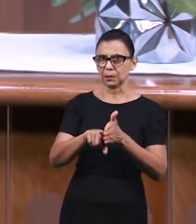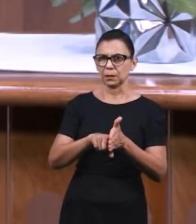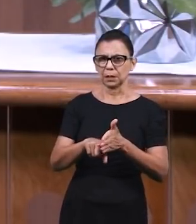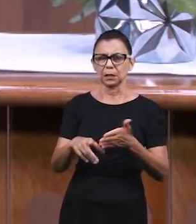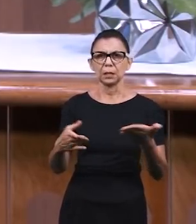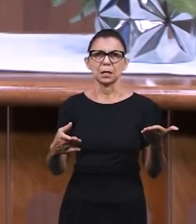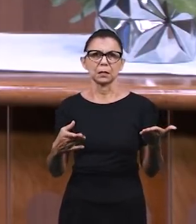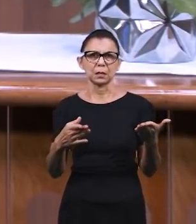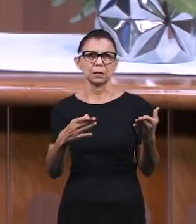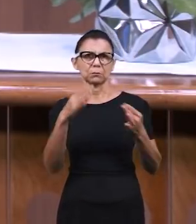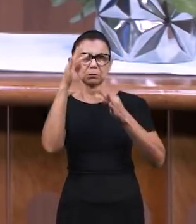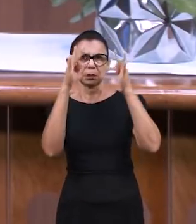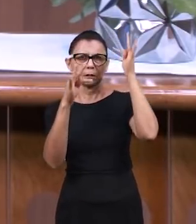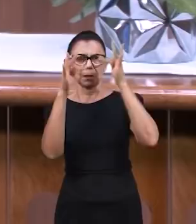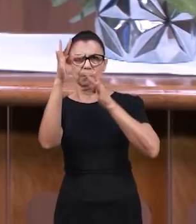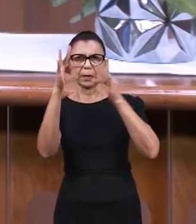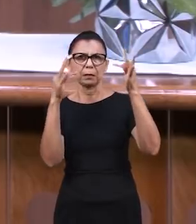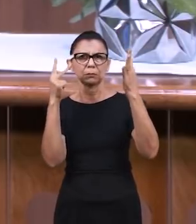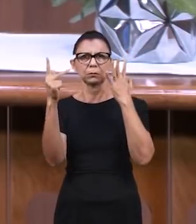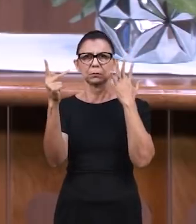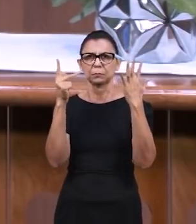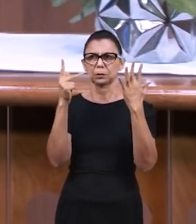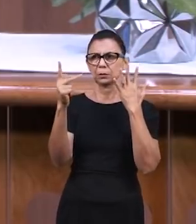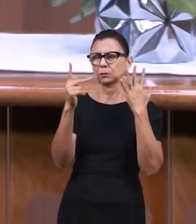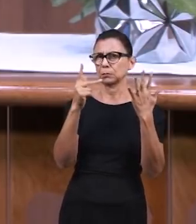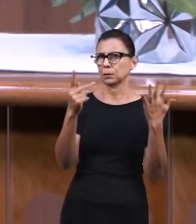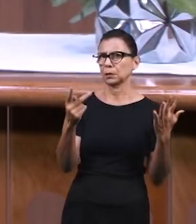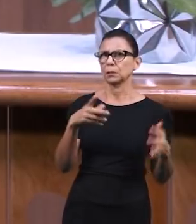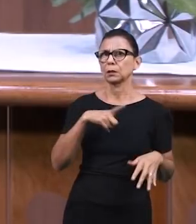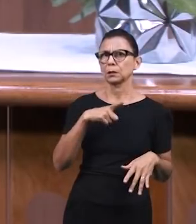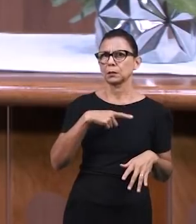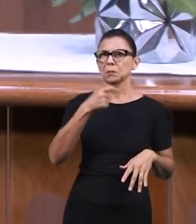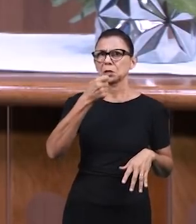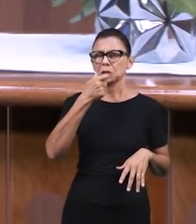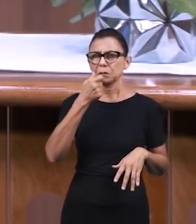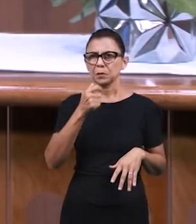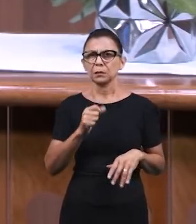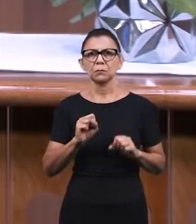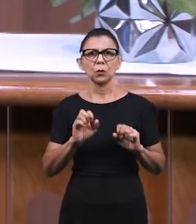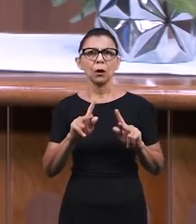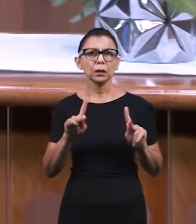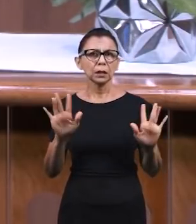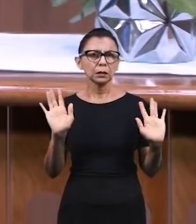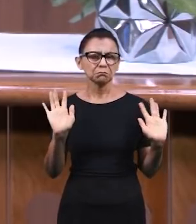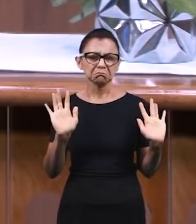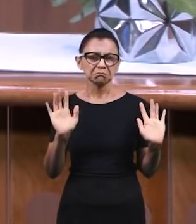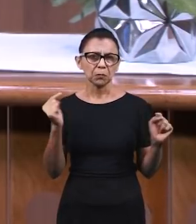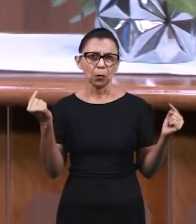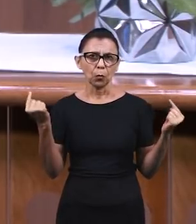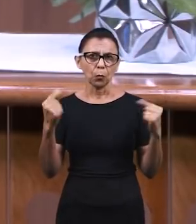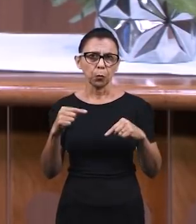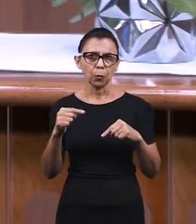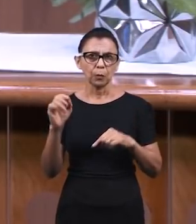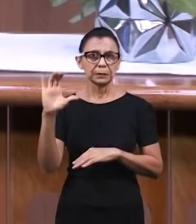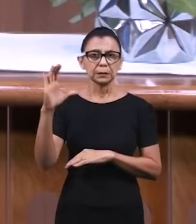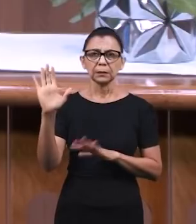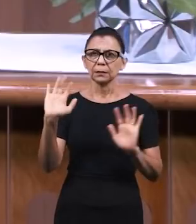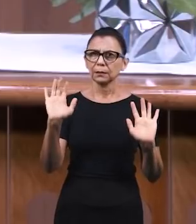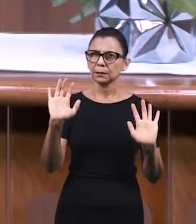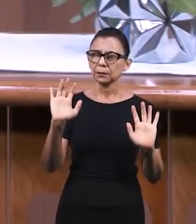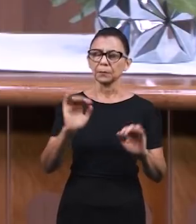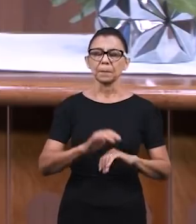sobre as terapias, as psicoterapias, existem até medicamentos, tá tudo. Ninguém é contra a